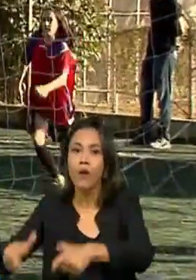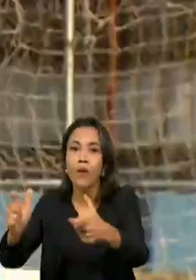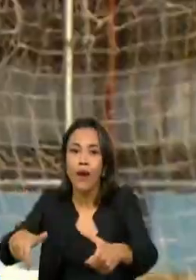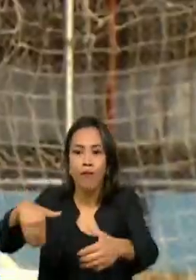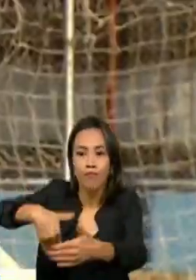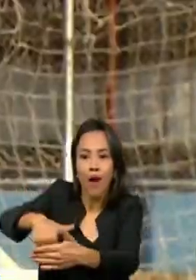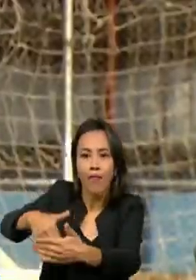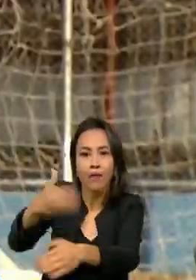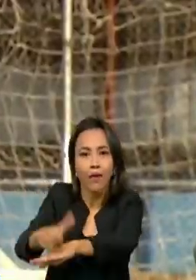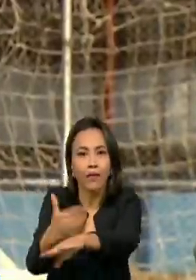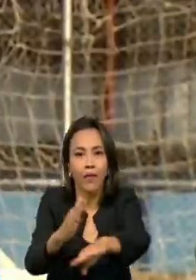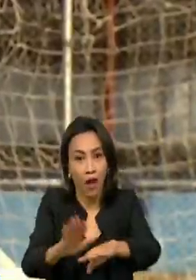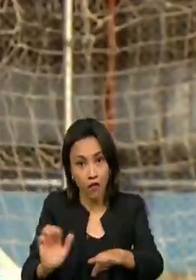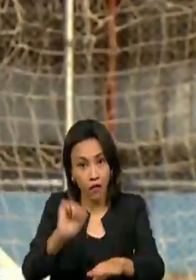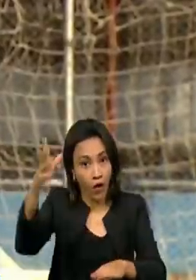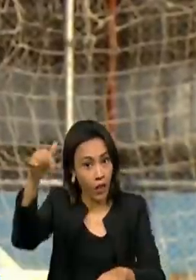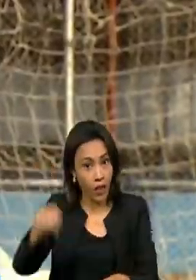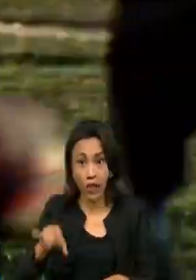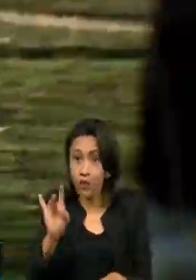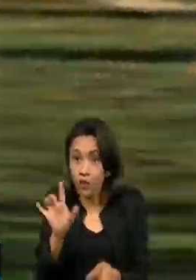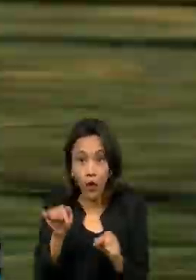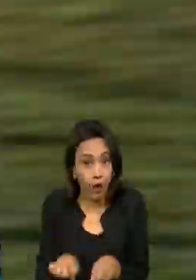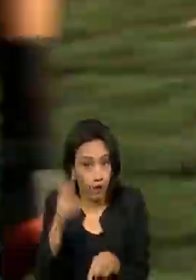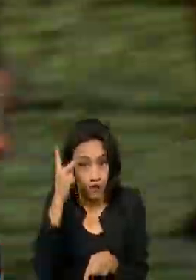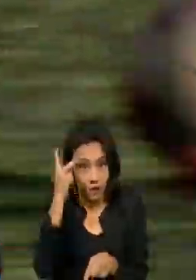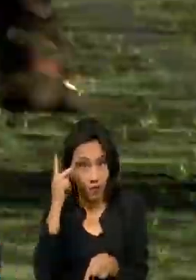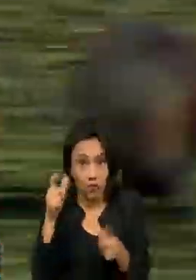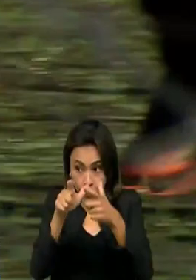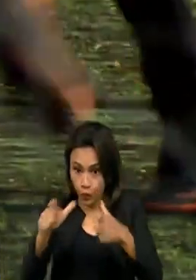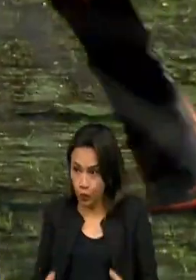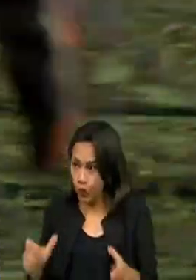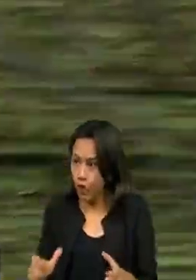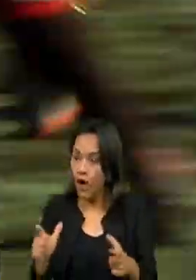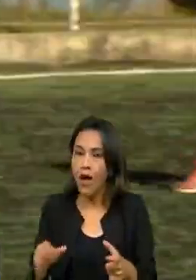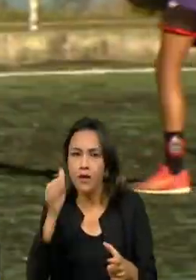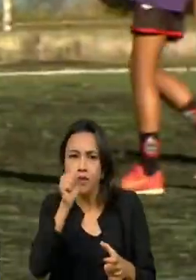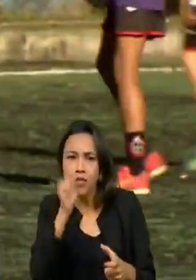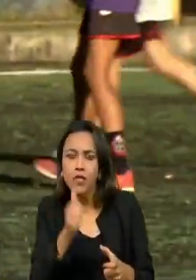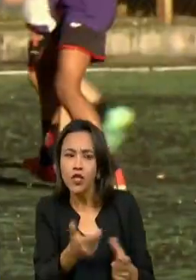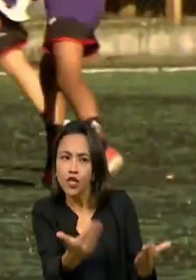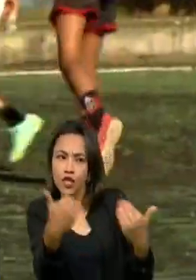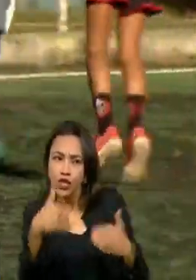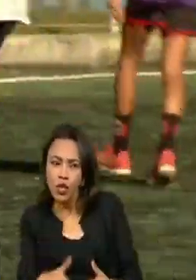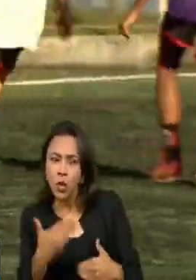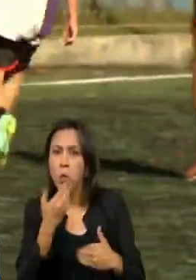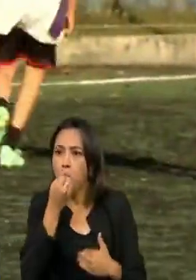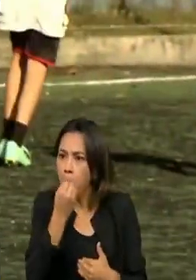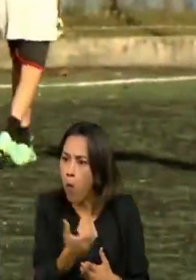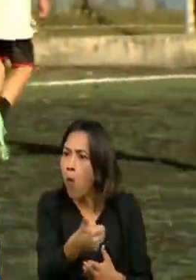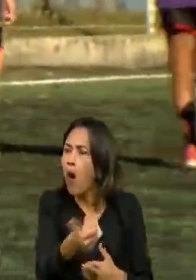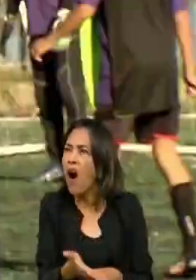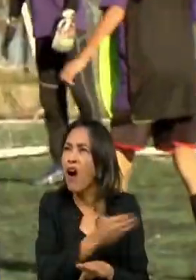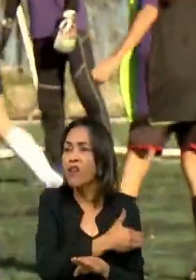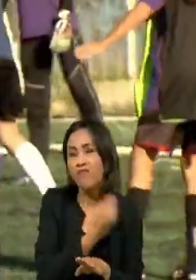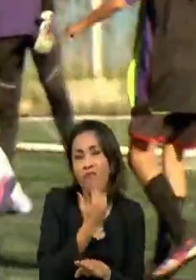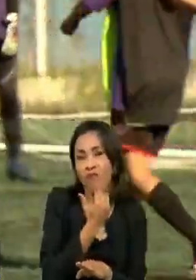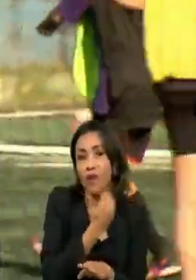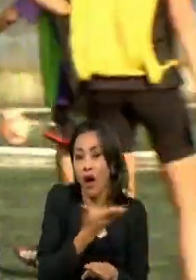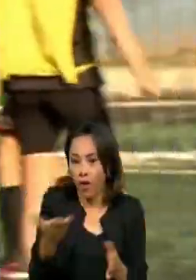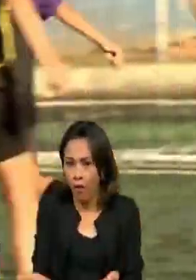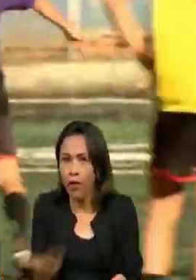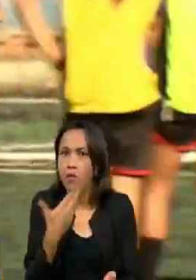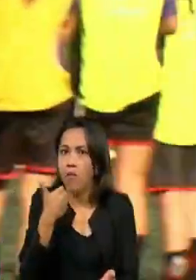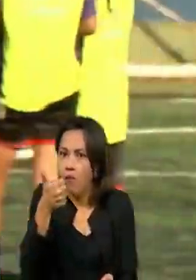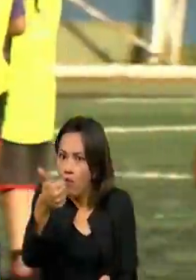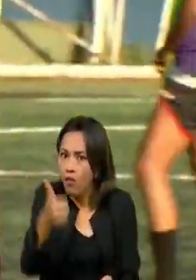meninas jogarem fora daqui, né, não só o Centro Olímpico, isso também faz com que as meninas cheguem um pouco melhores aqui do que chegavam antes.